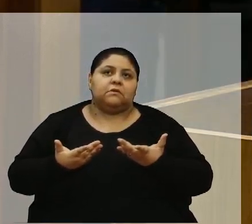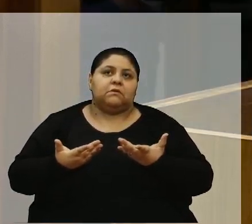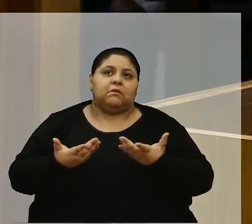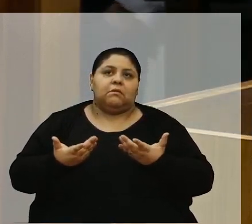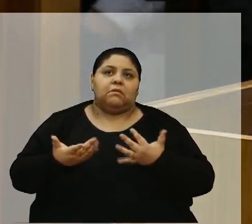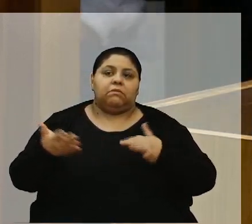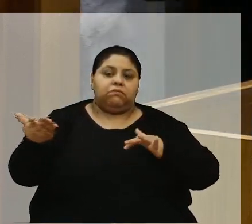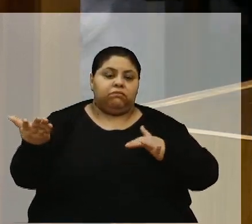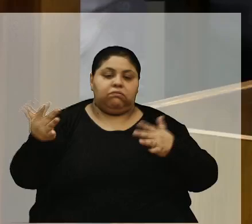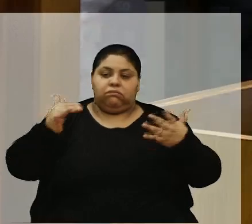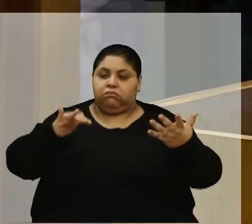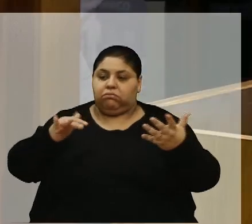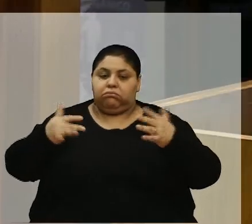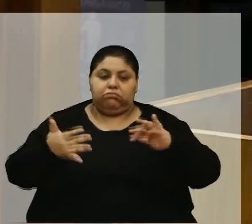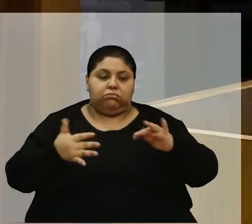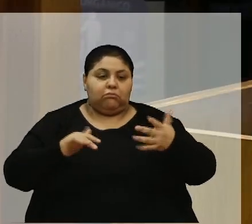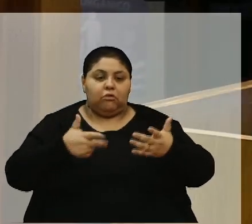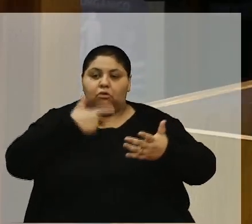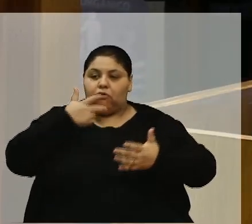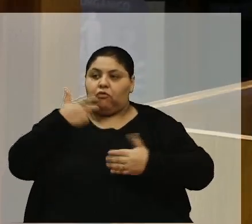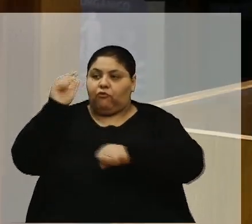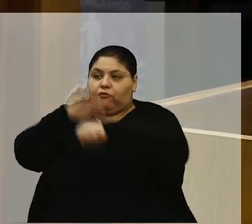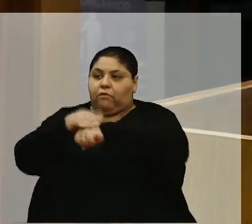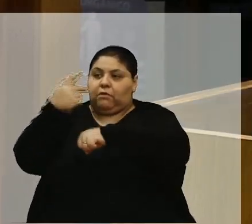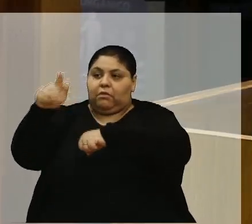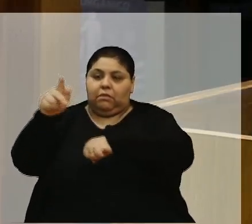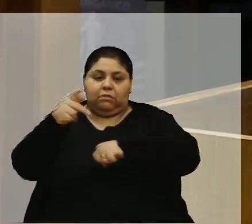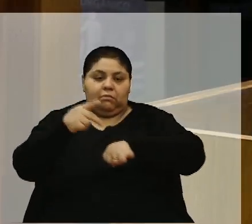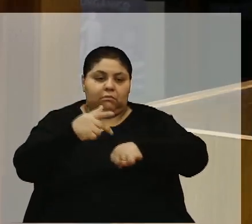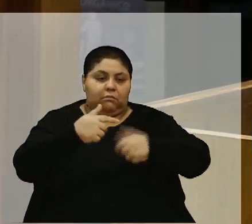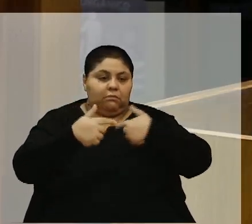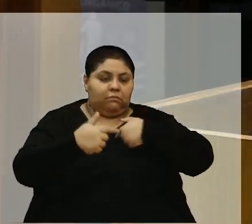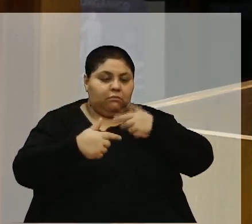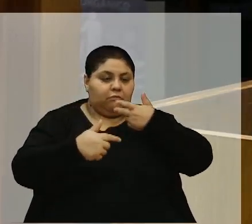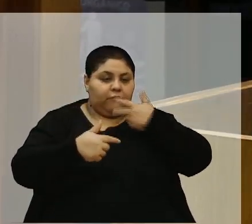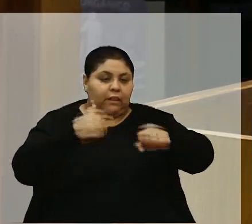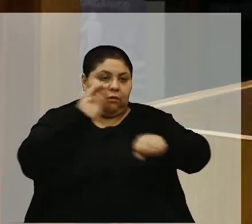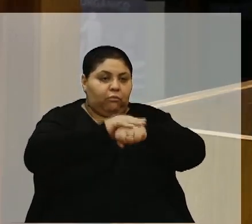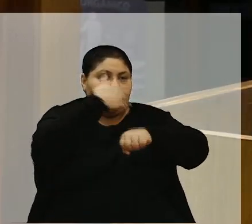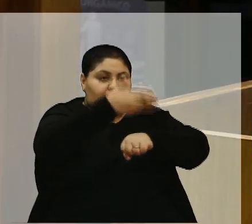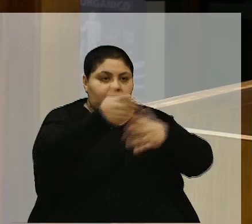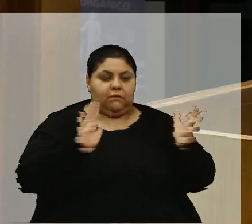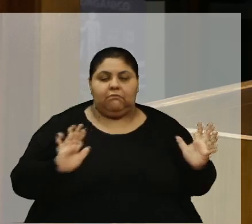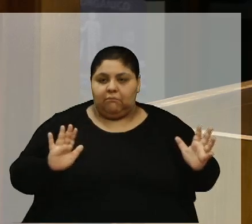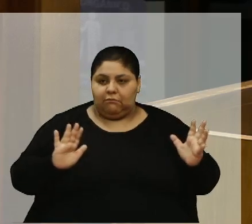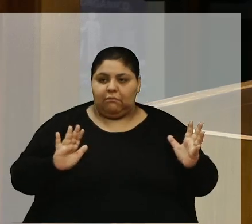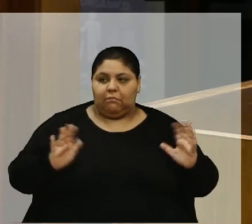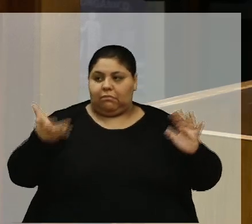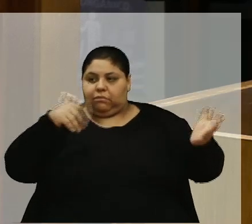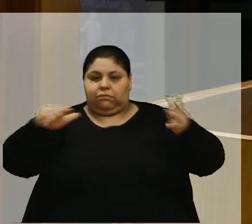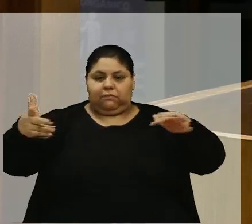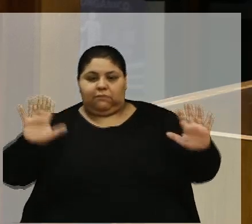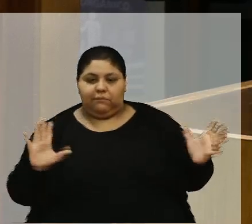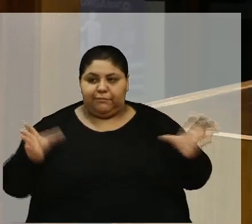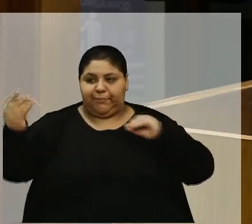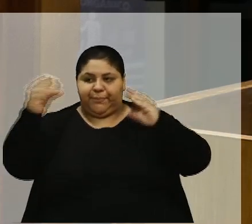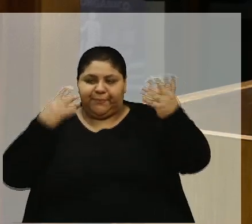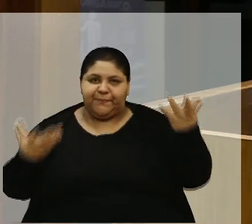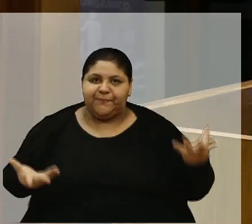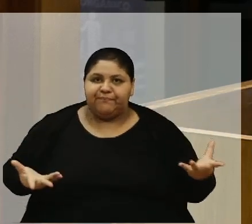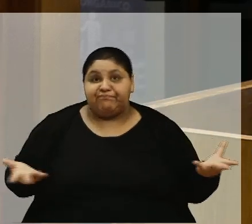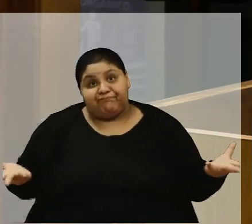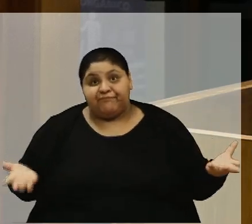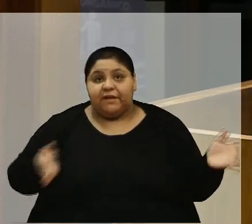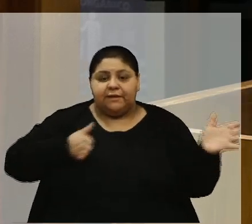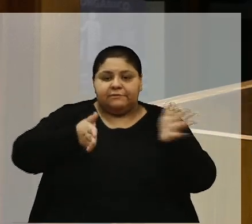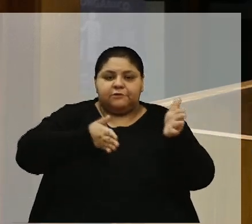contenção é do município, outro diz que é do Estado. Eu fico pensando, bom, se nesse período da